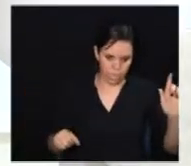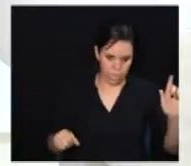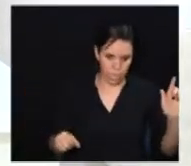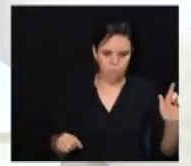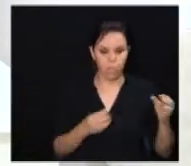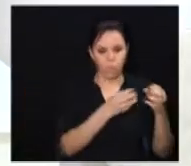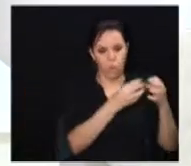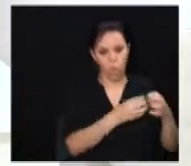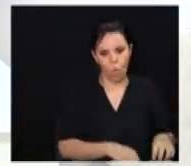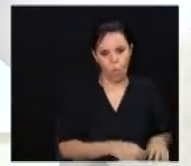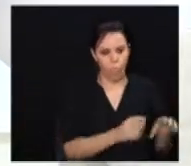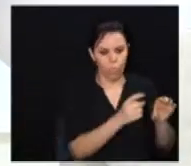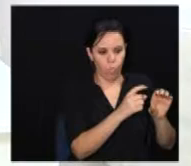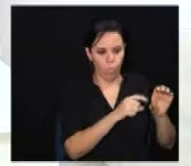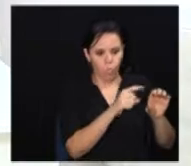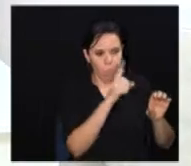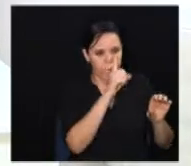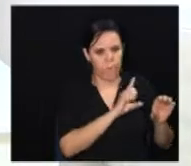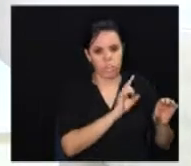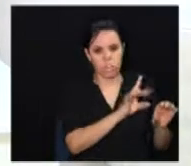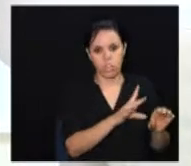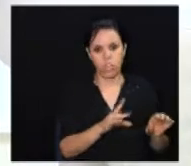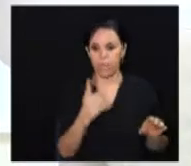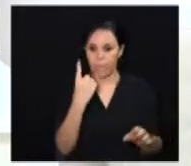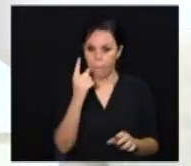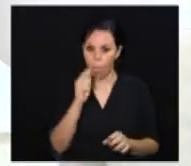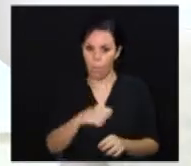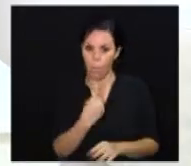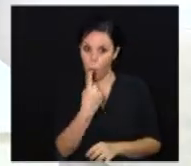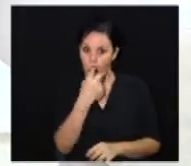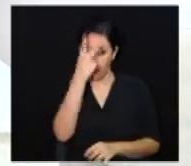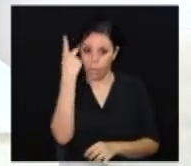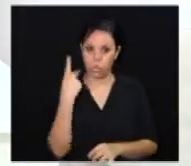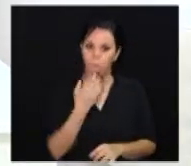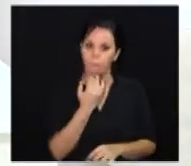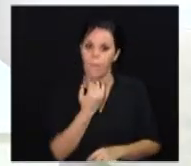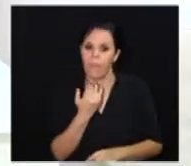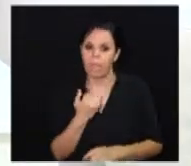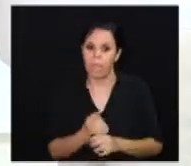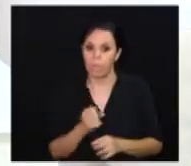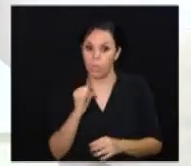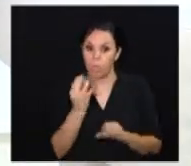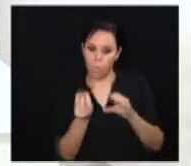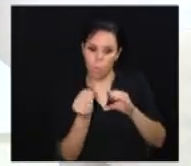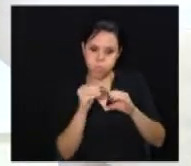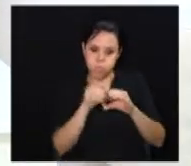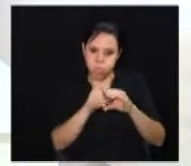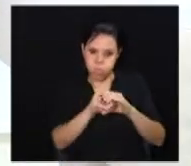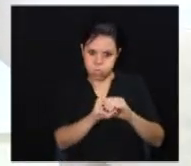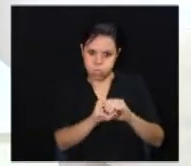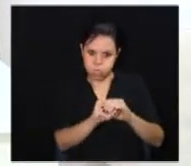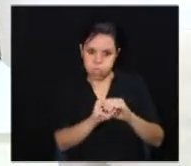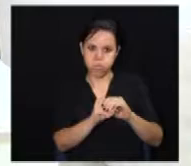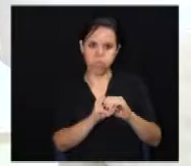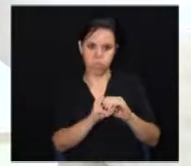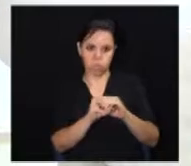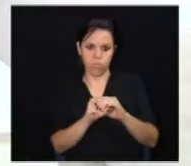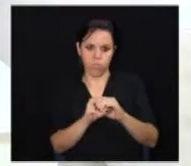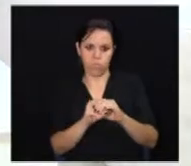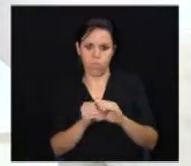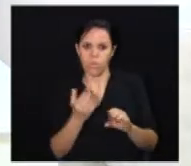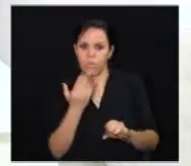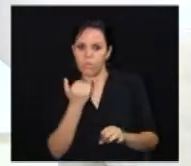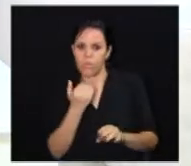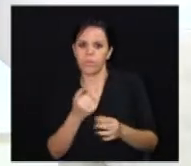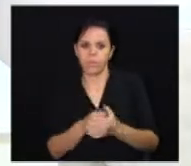uma porção para uma pessoa. Perfeito. Quando ela está recheada, geralmente a quantidade da massa diminui um pouco por pessoa, né? Então a gente